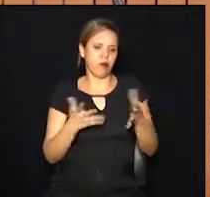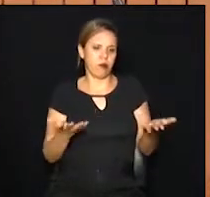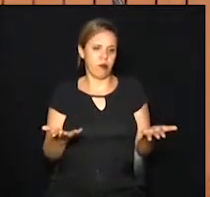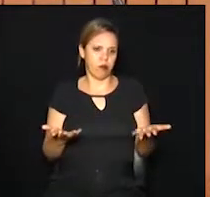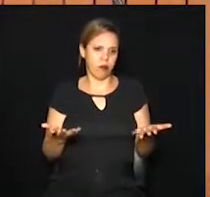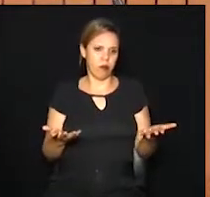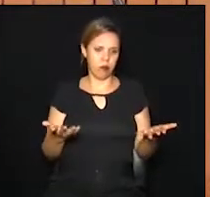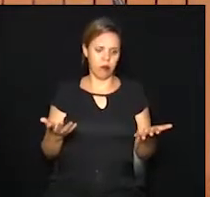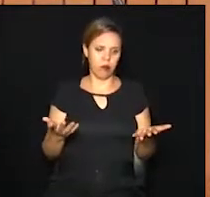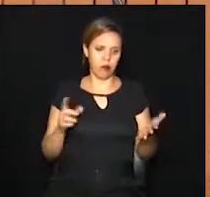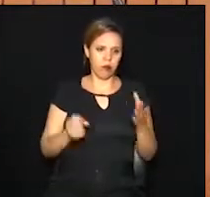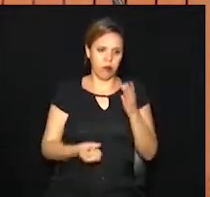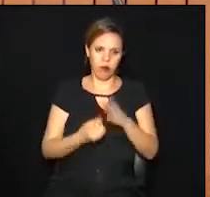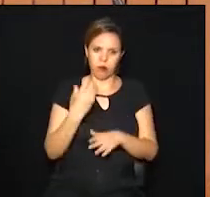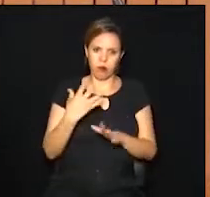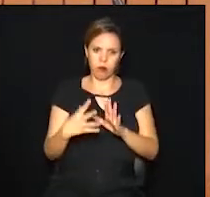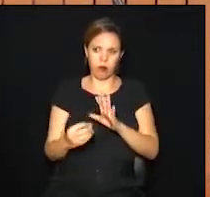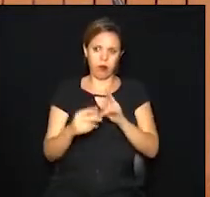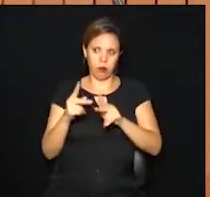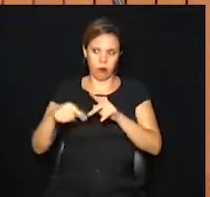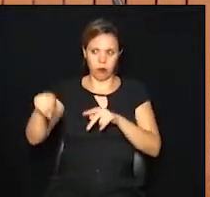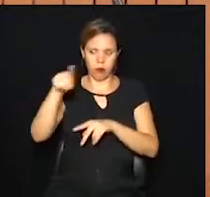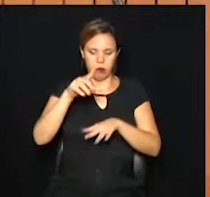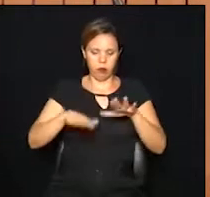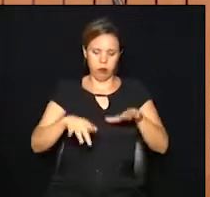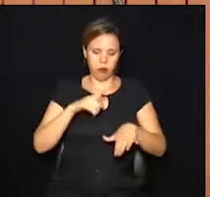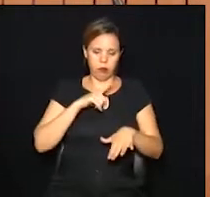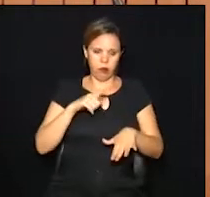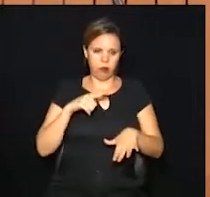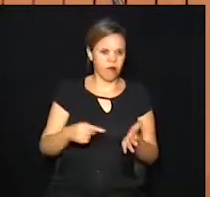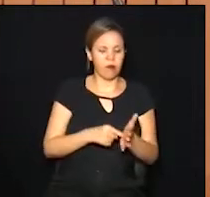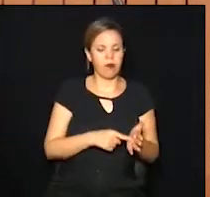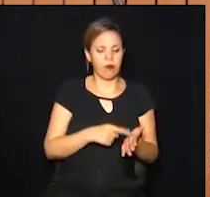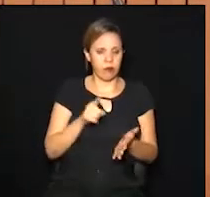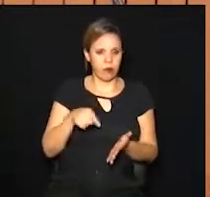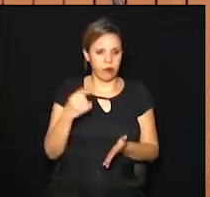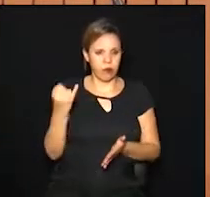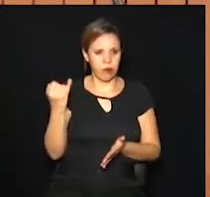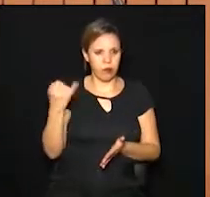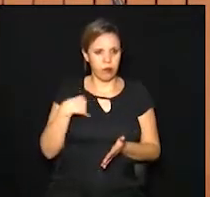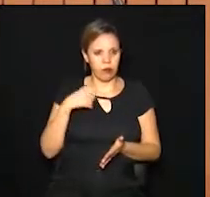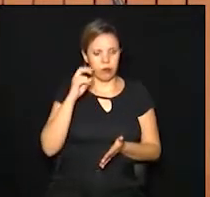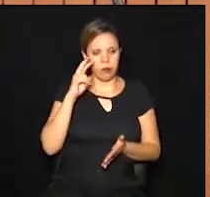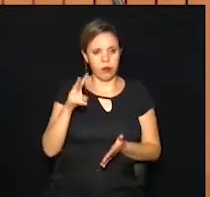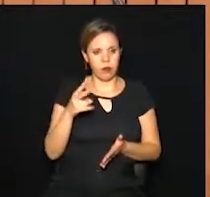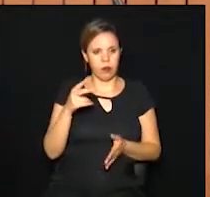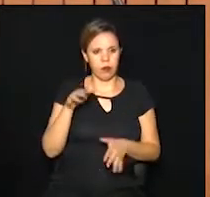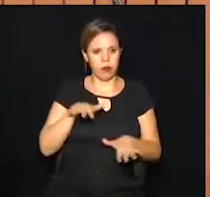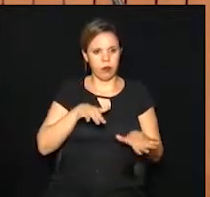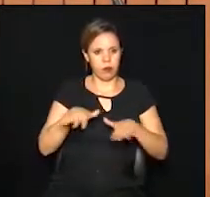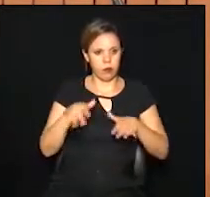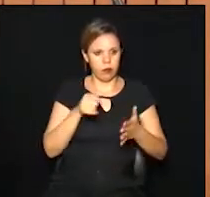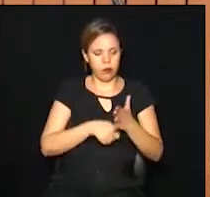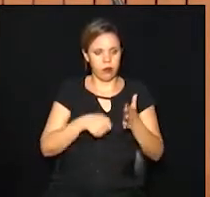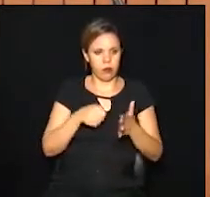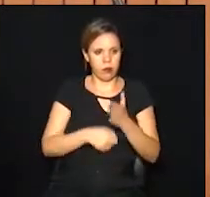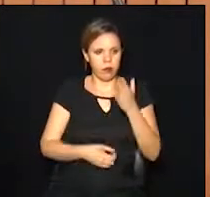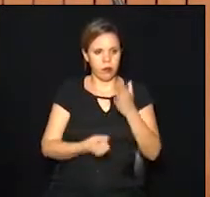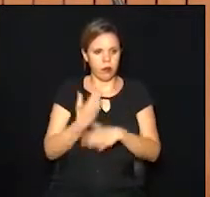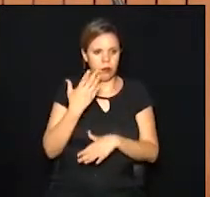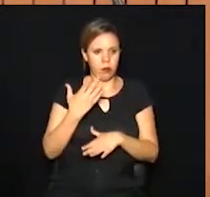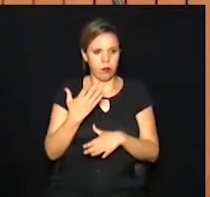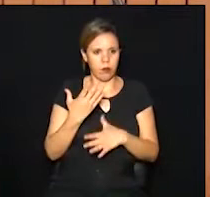acaba reproduzindo estigmas que a gente tem na nossa sociedade. A gente tem visto alguns movimentos que têm surgido